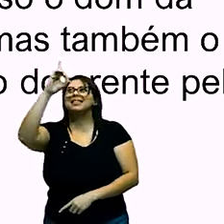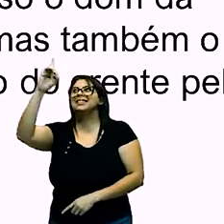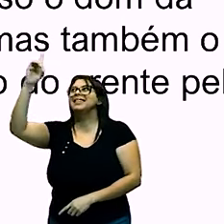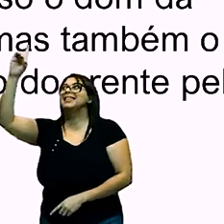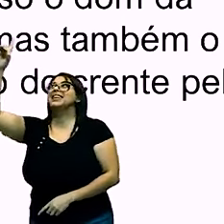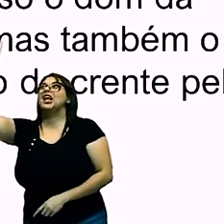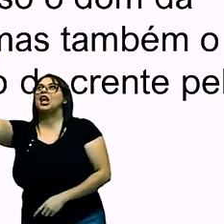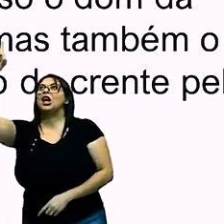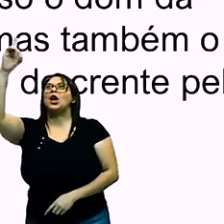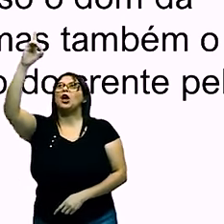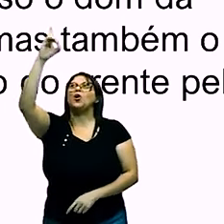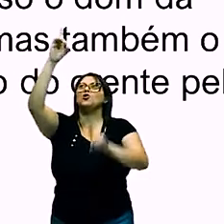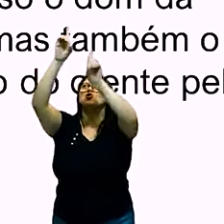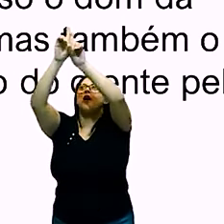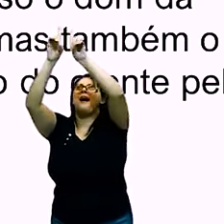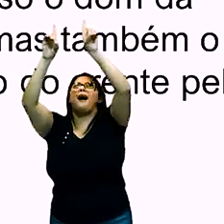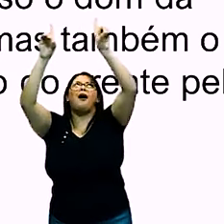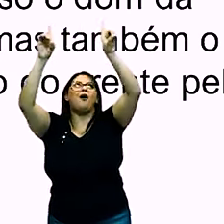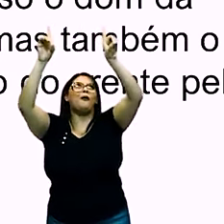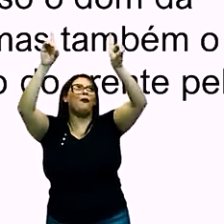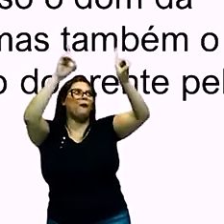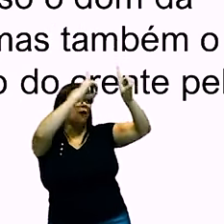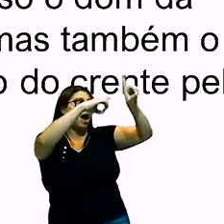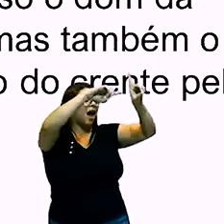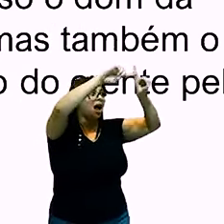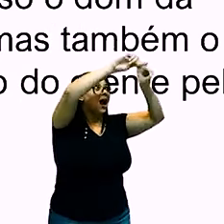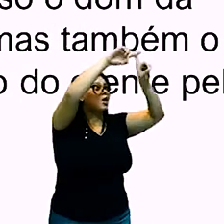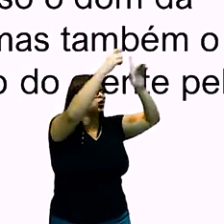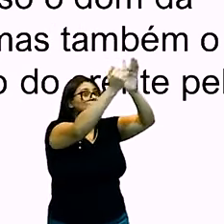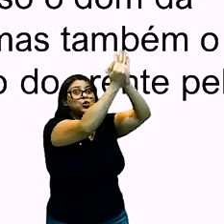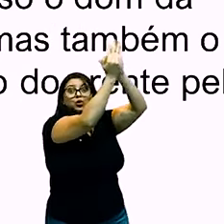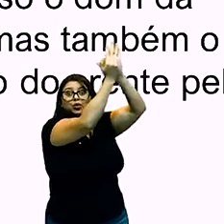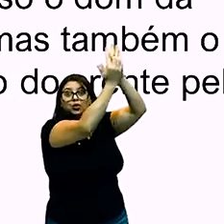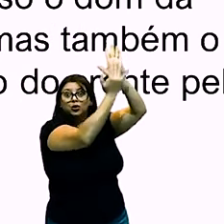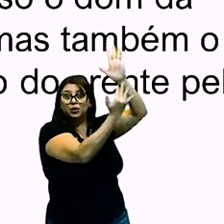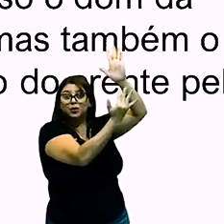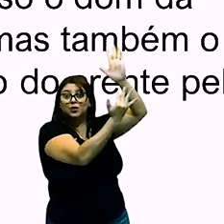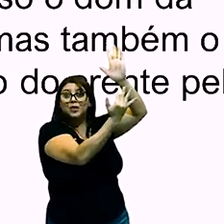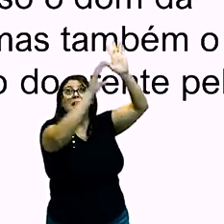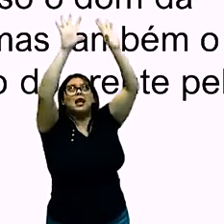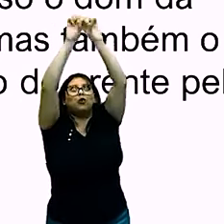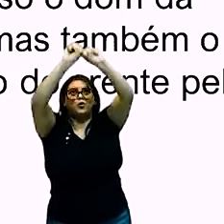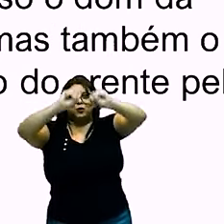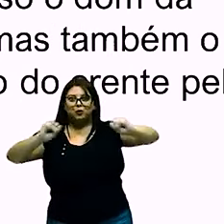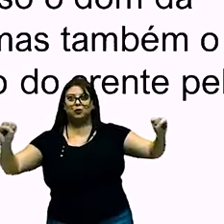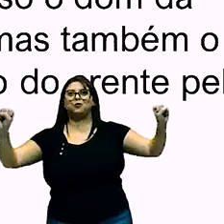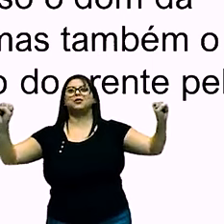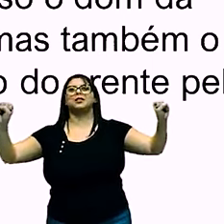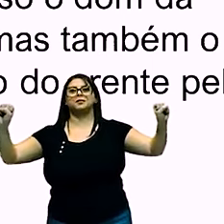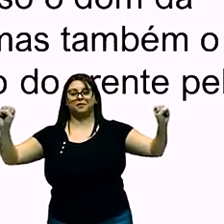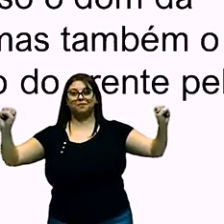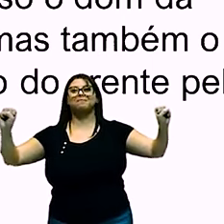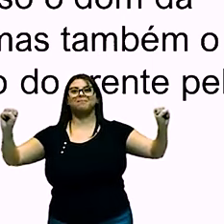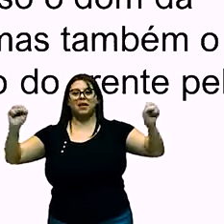se encarnou, fez homem, sem pecado, Deus rasgou de cima para baixo, e abriu então